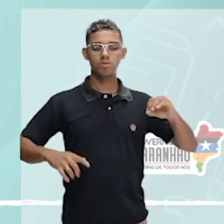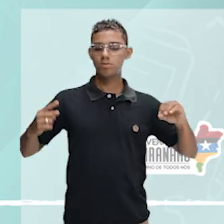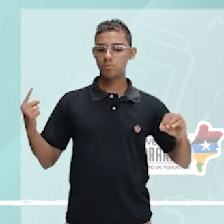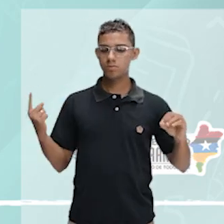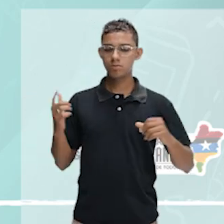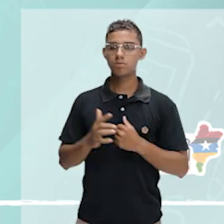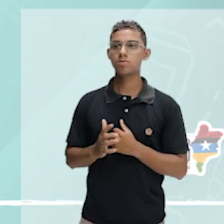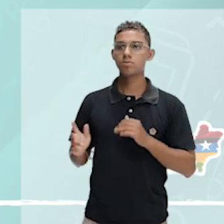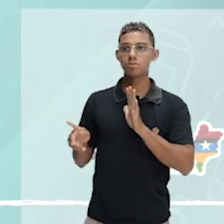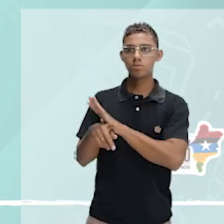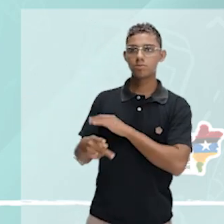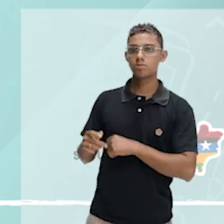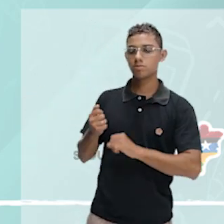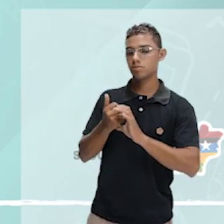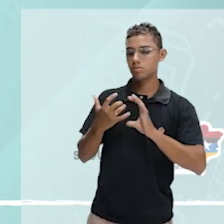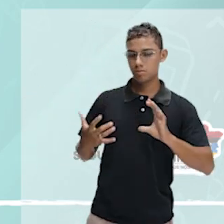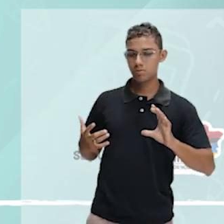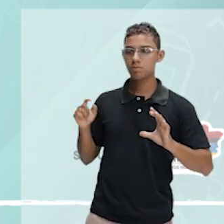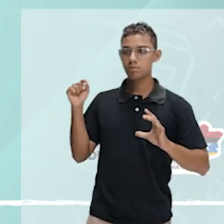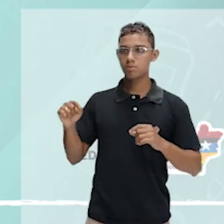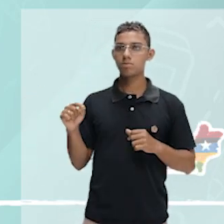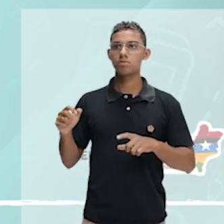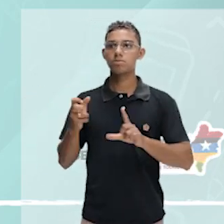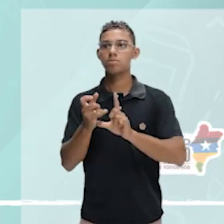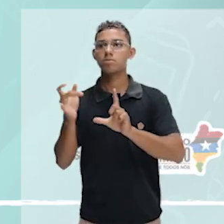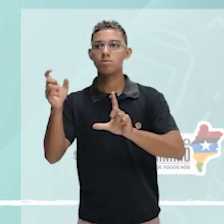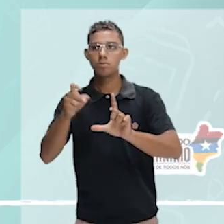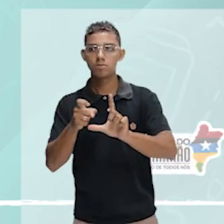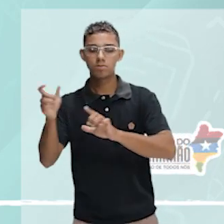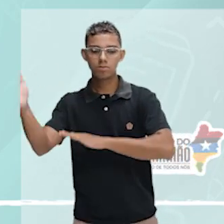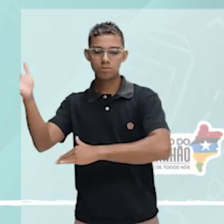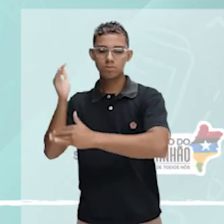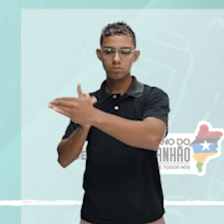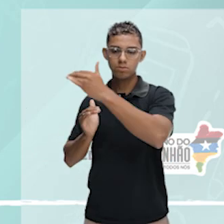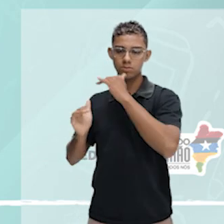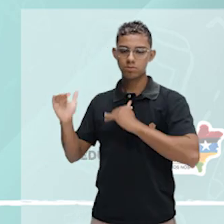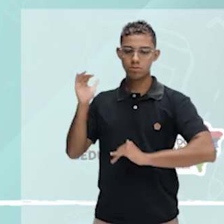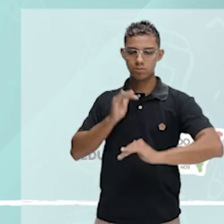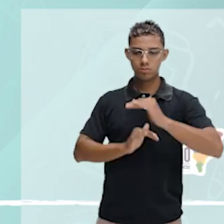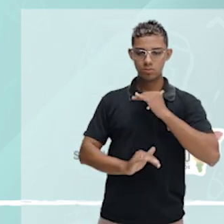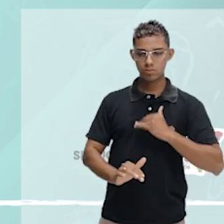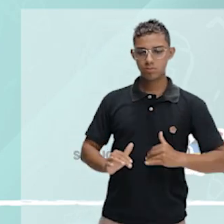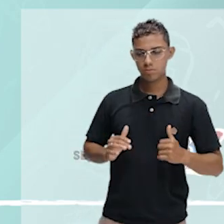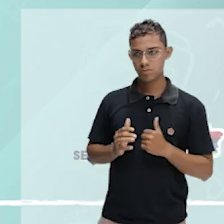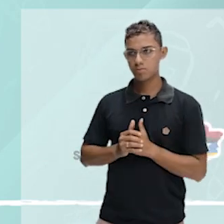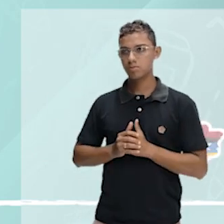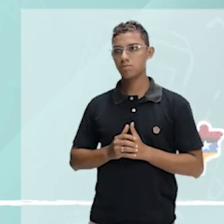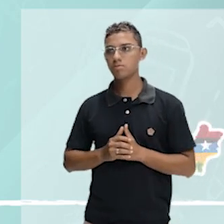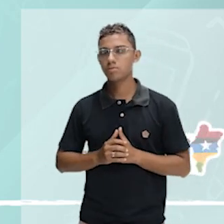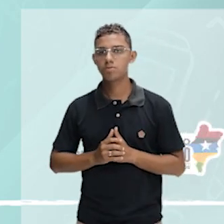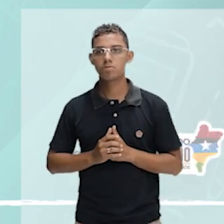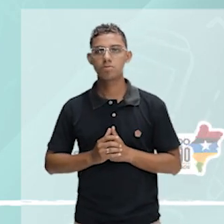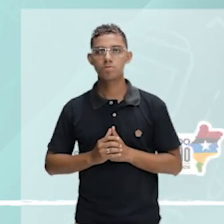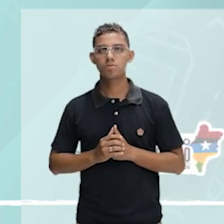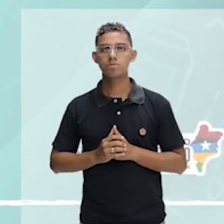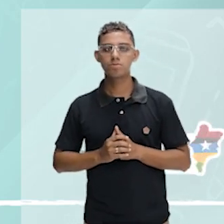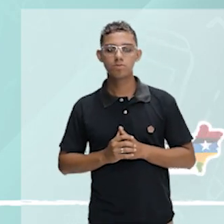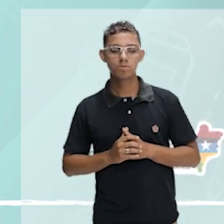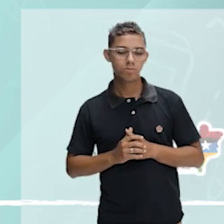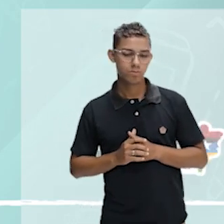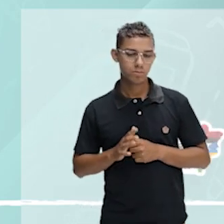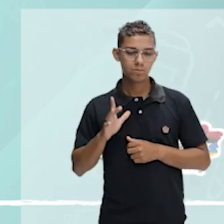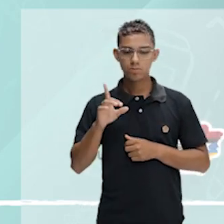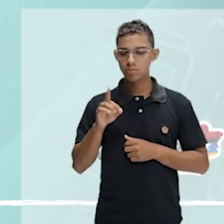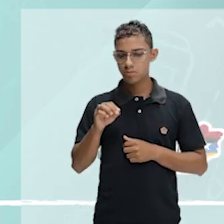isso é característica de quê meu povo função de crescente tá o